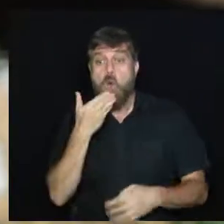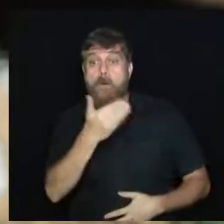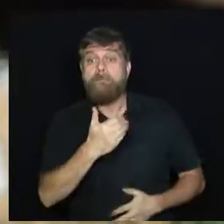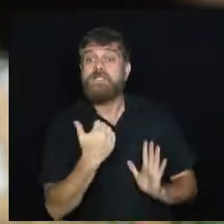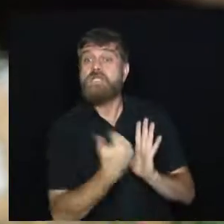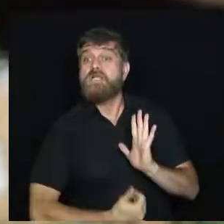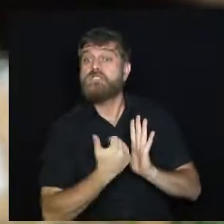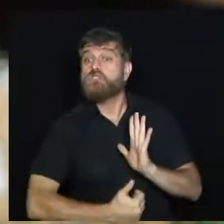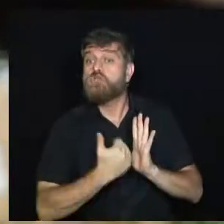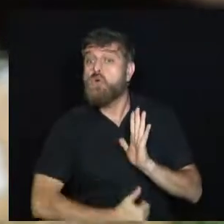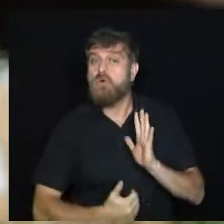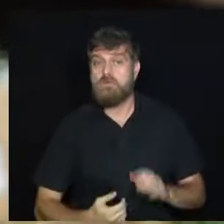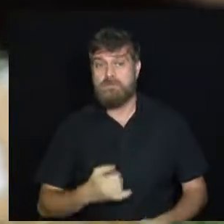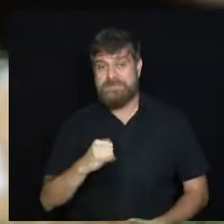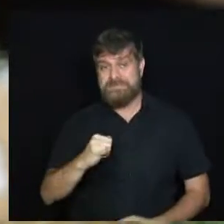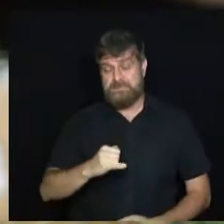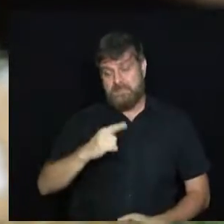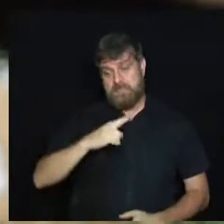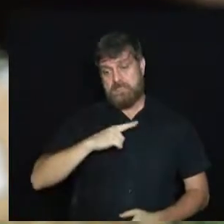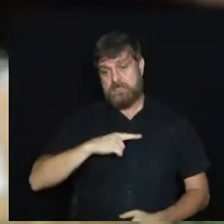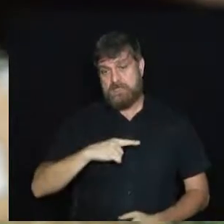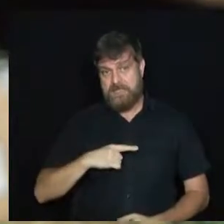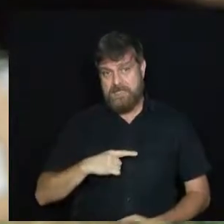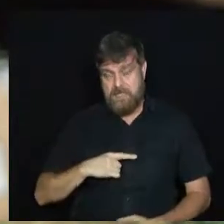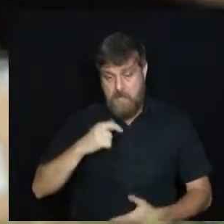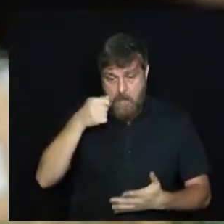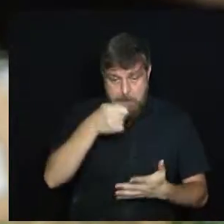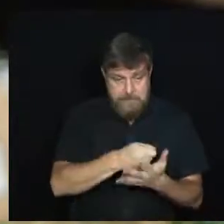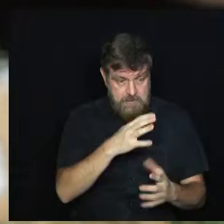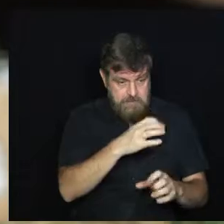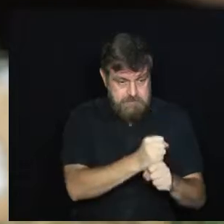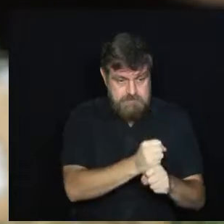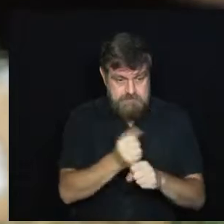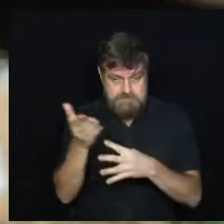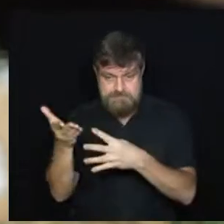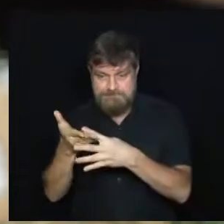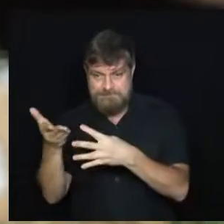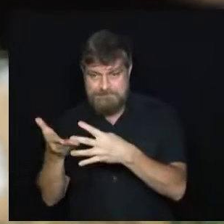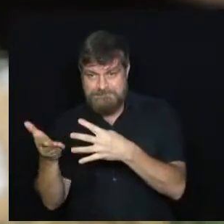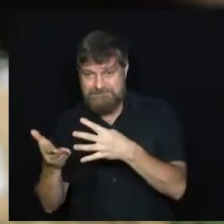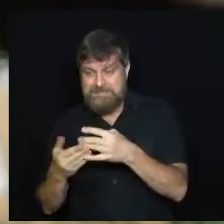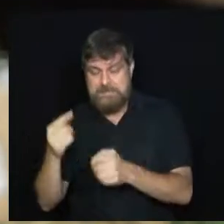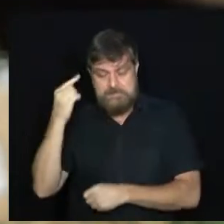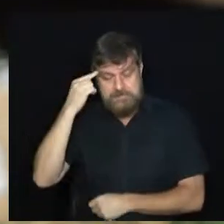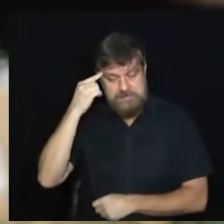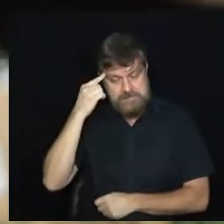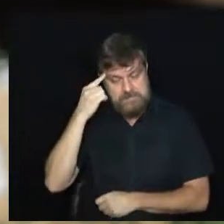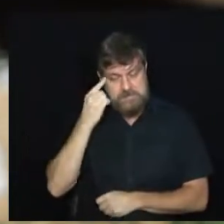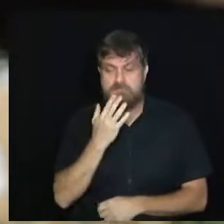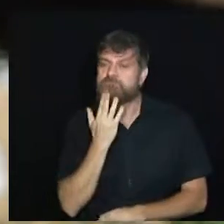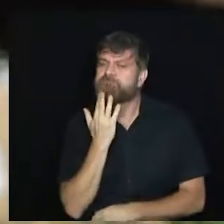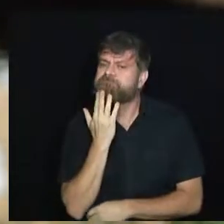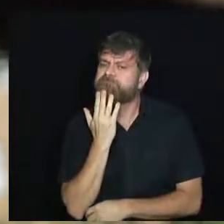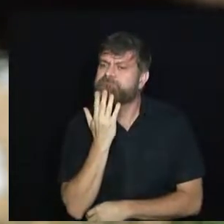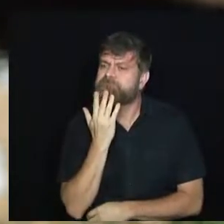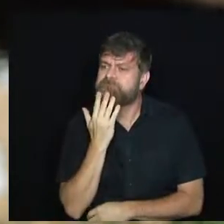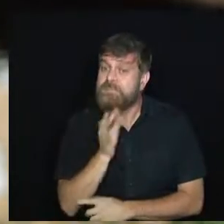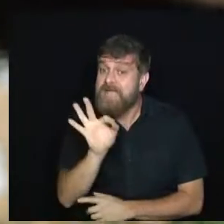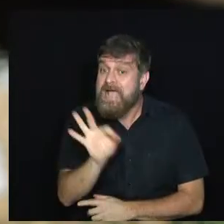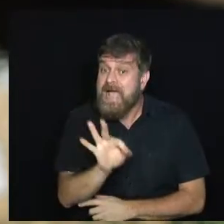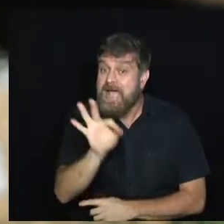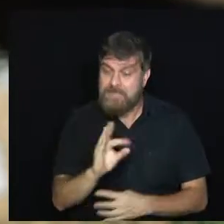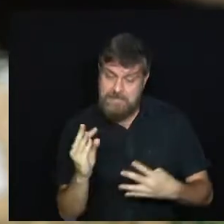vista. Se a gente tem um valor à vista menor do que o valor parcelado, aí eu preciso fazer o cálculo de qual é a taxa de